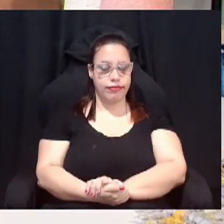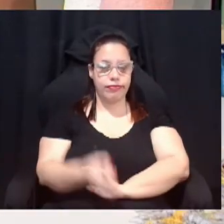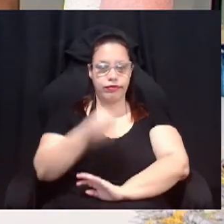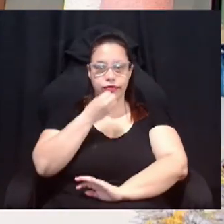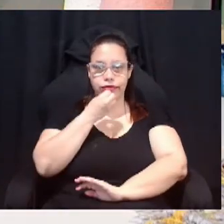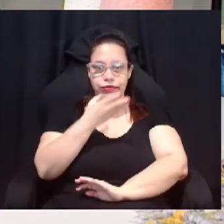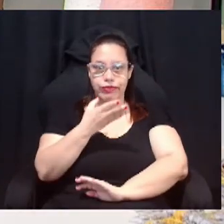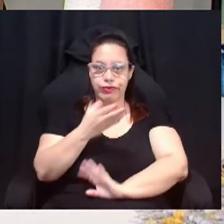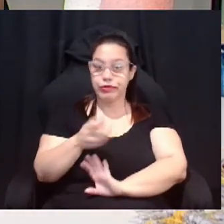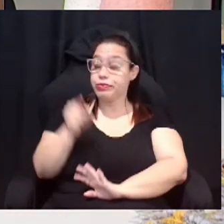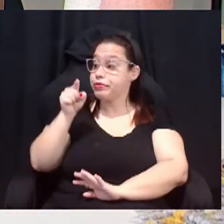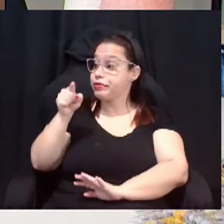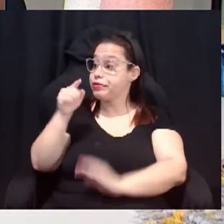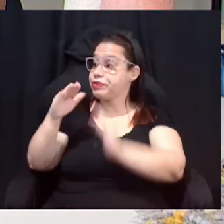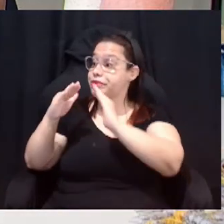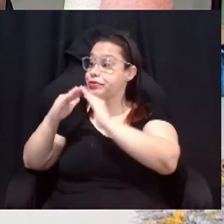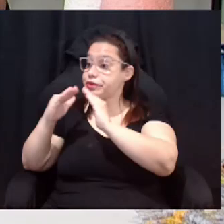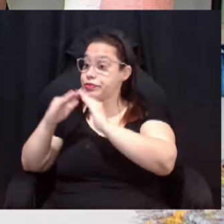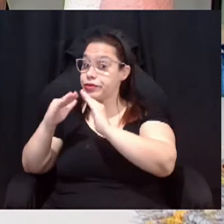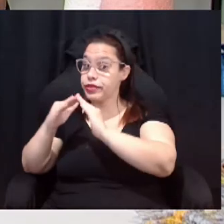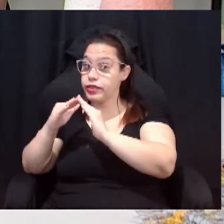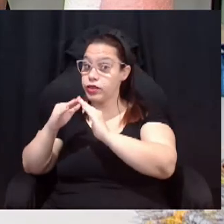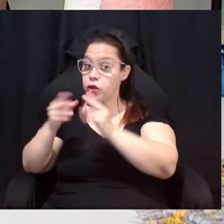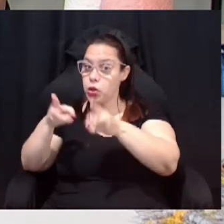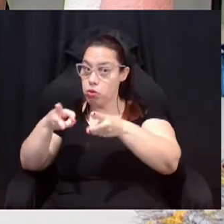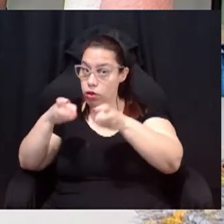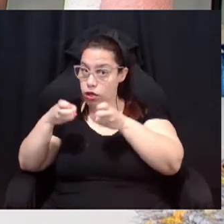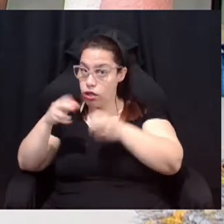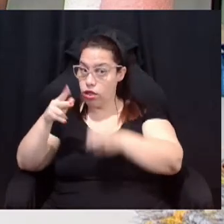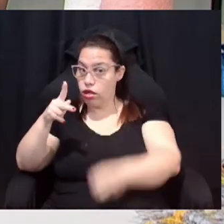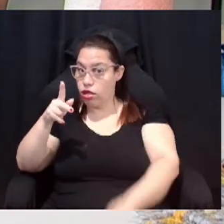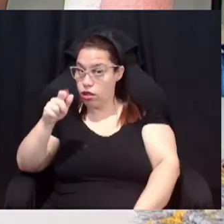Se você de casa percebeu, a Patrícia é